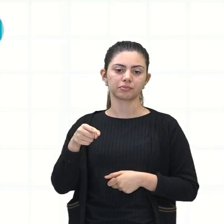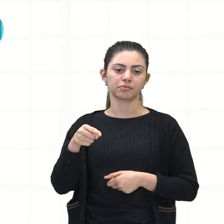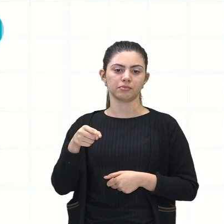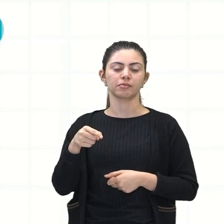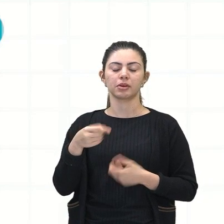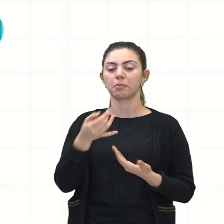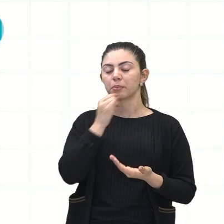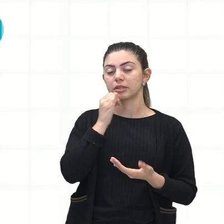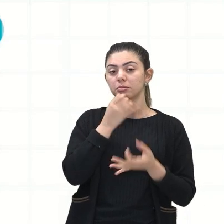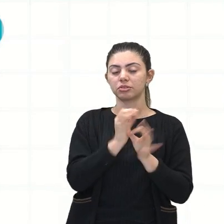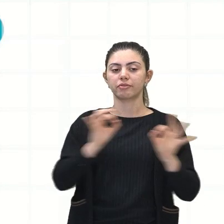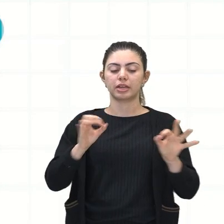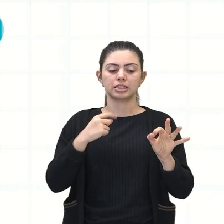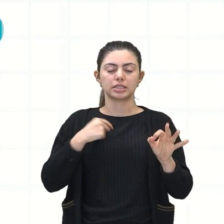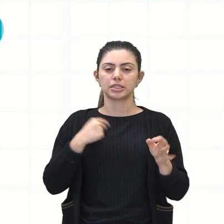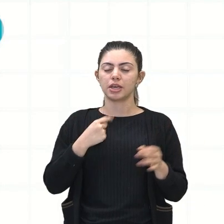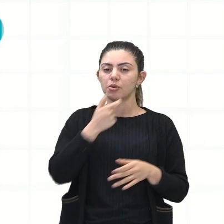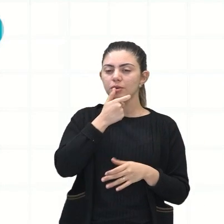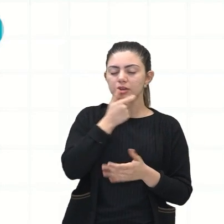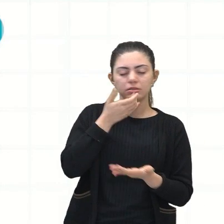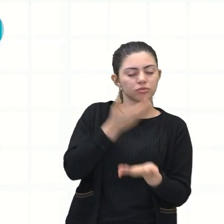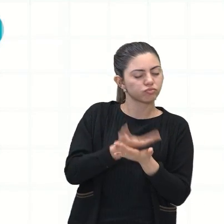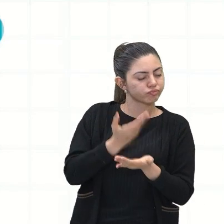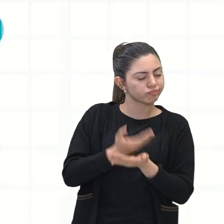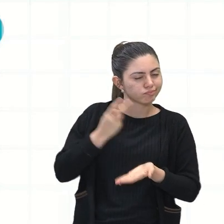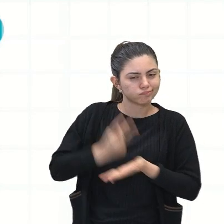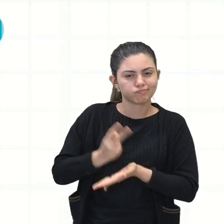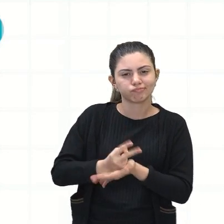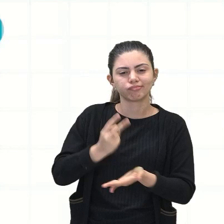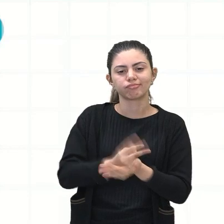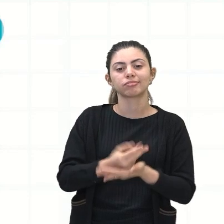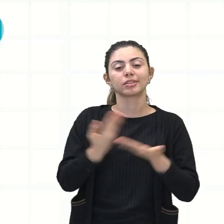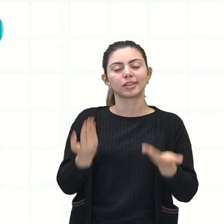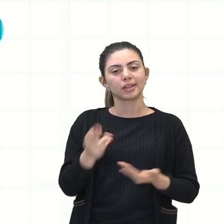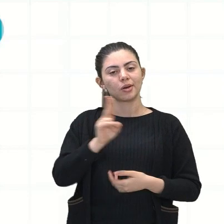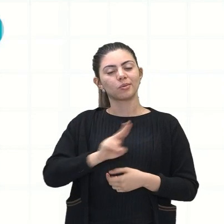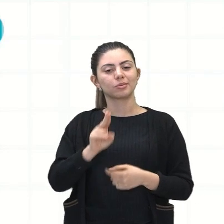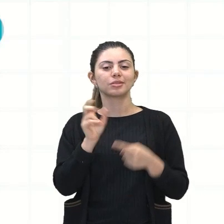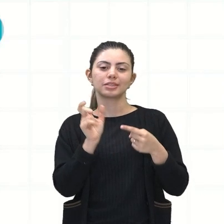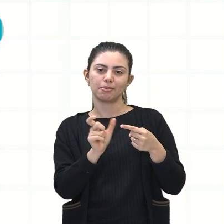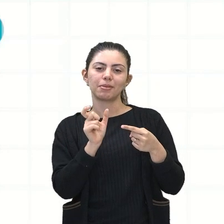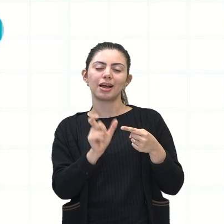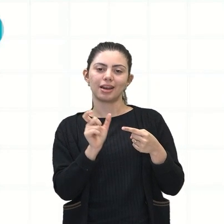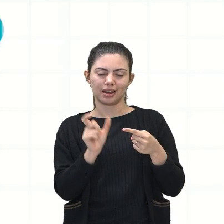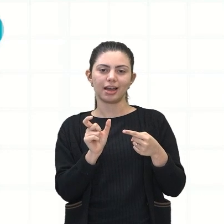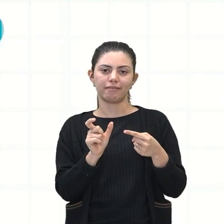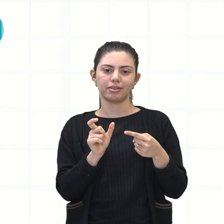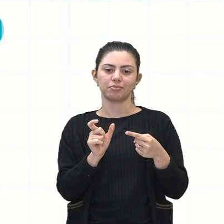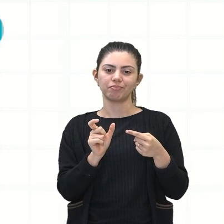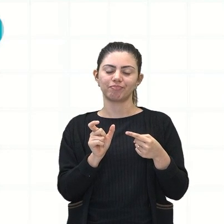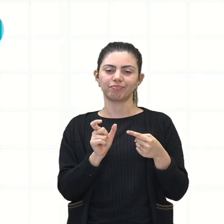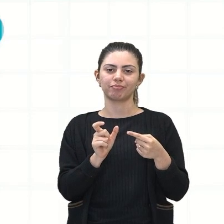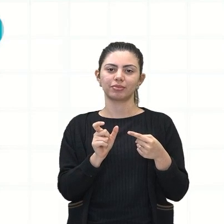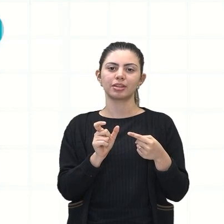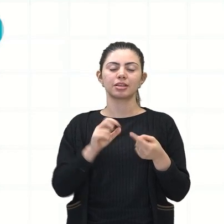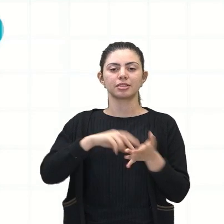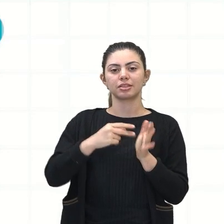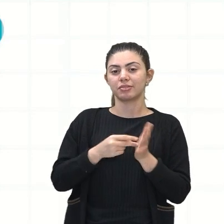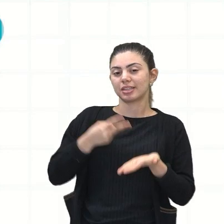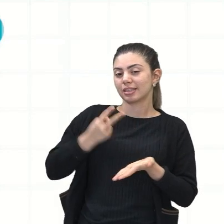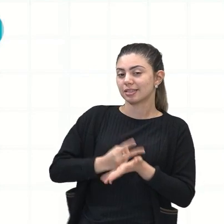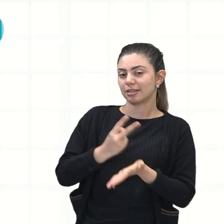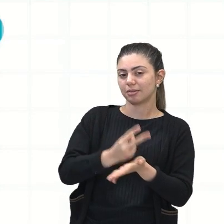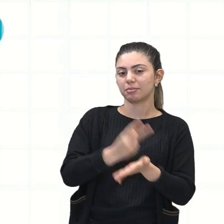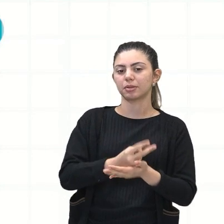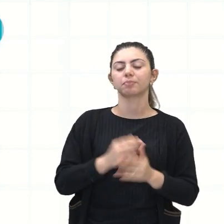inglês. Always. Então, quando eu uso always, eu estou dando essa ideia aí de 100%.